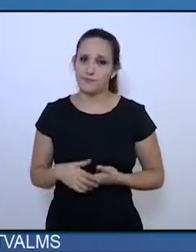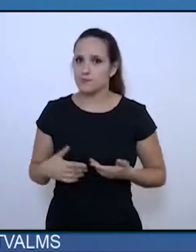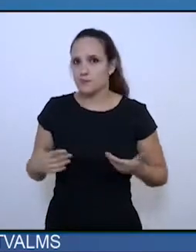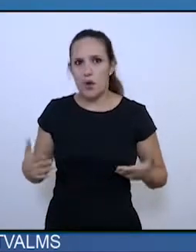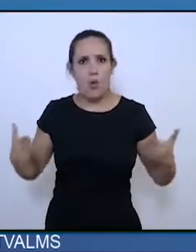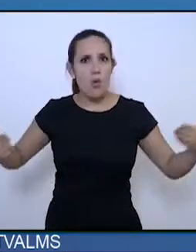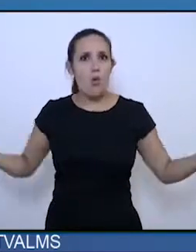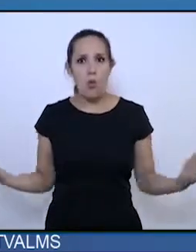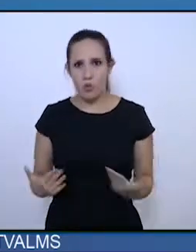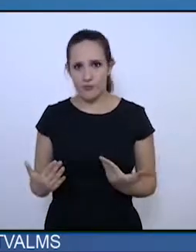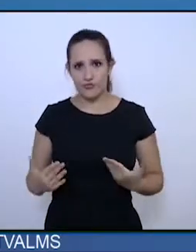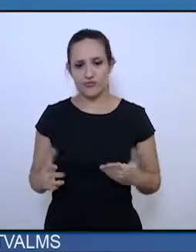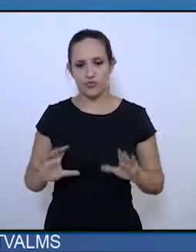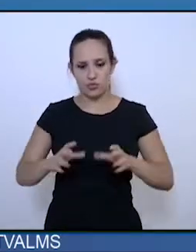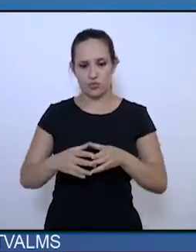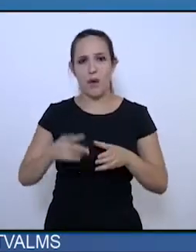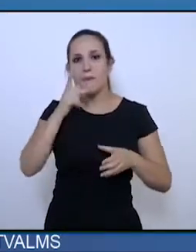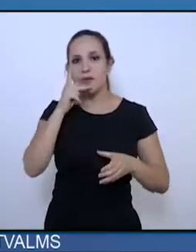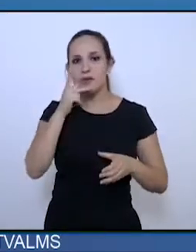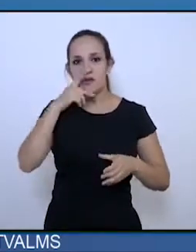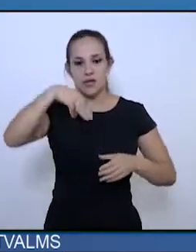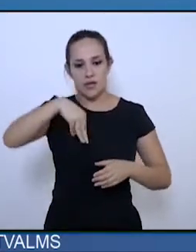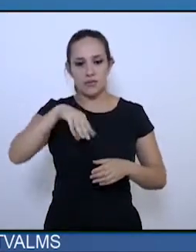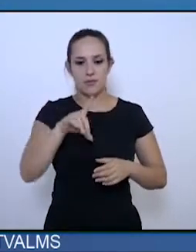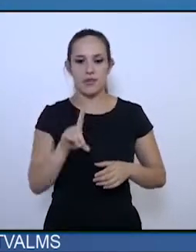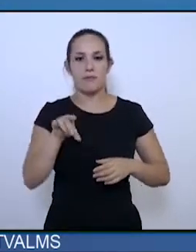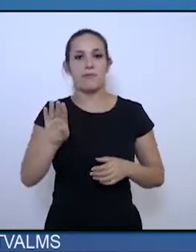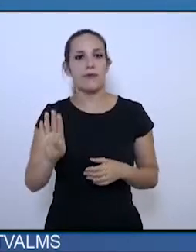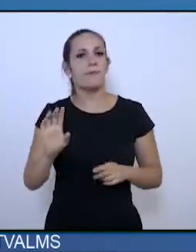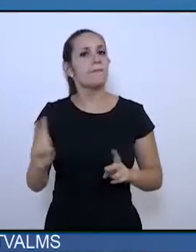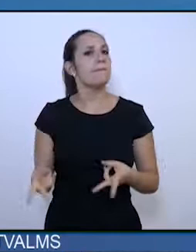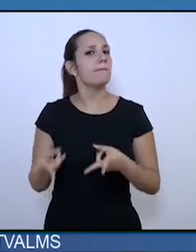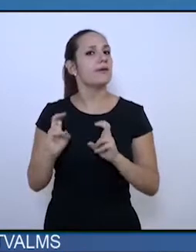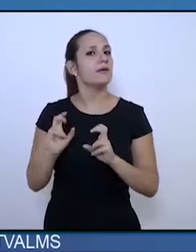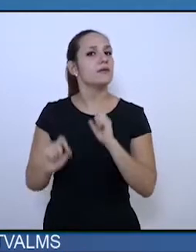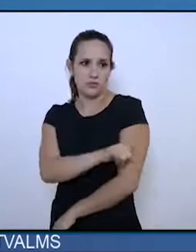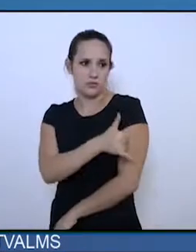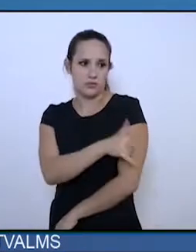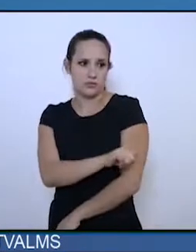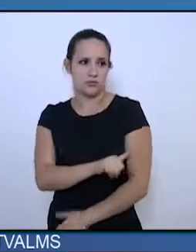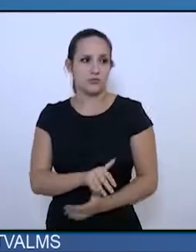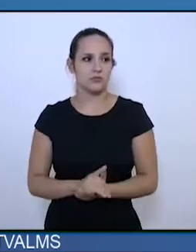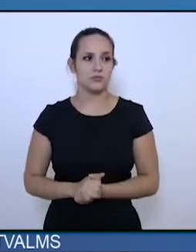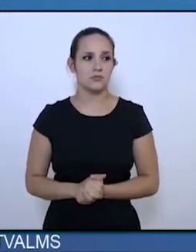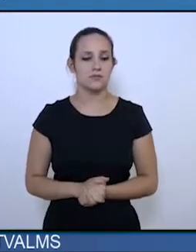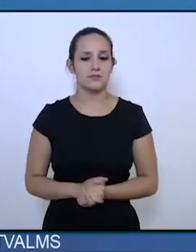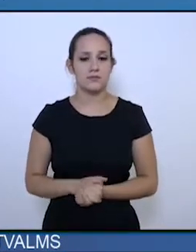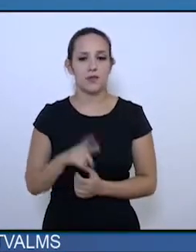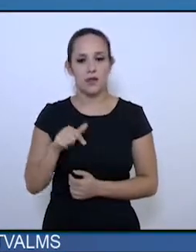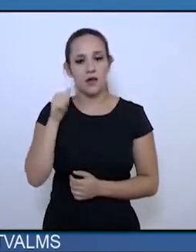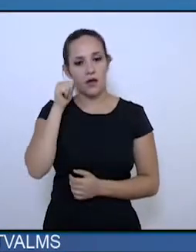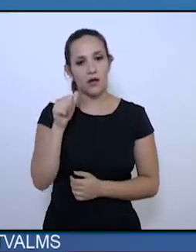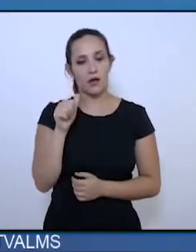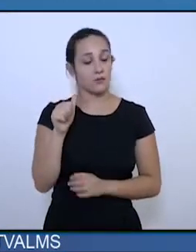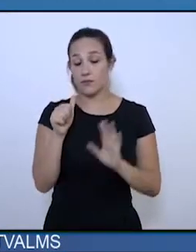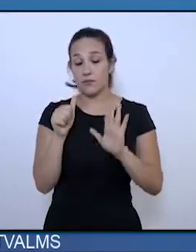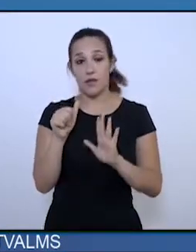Porque hoje o MDB começa a perceber, feita pela Associação